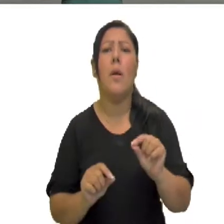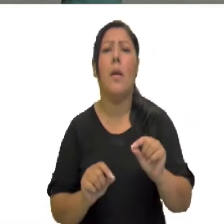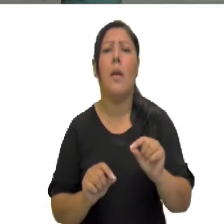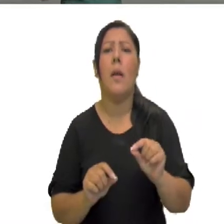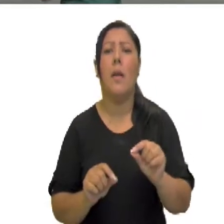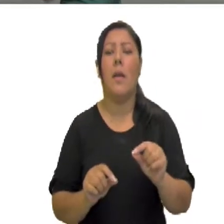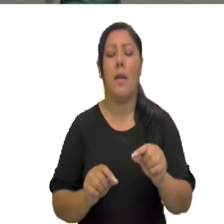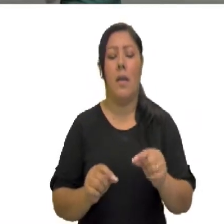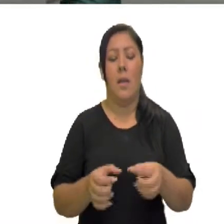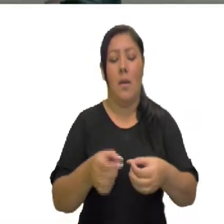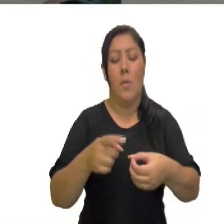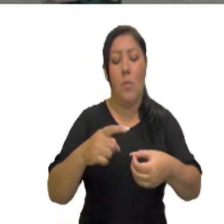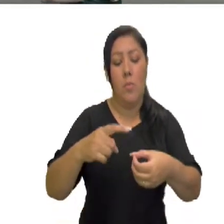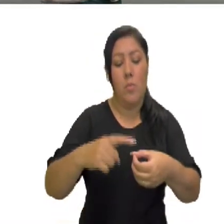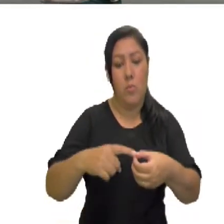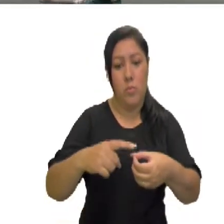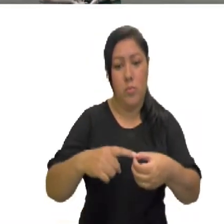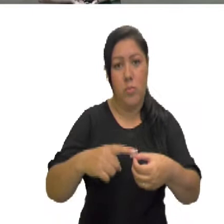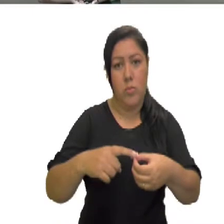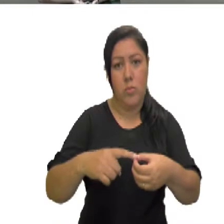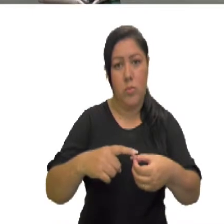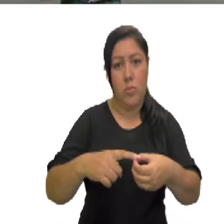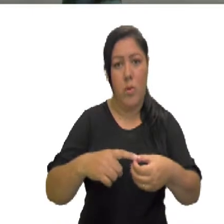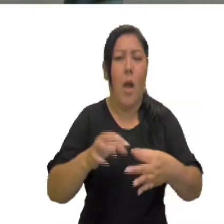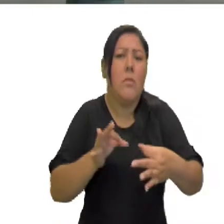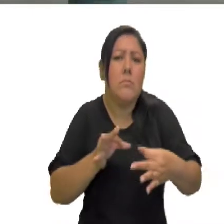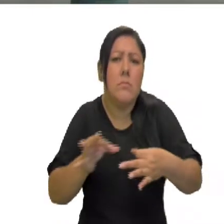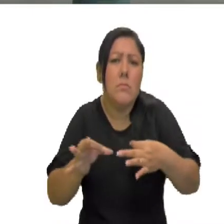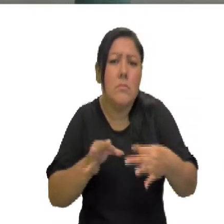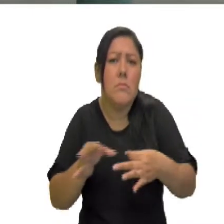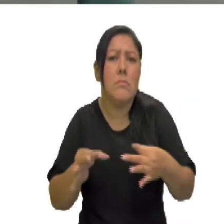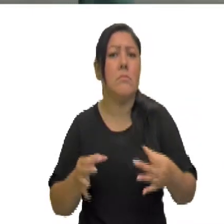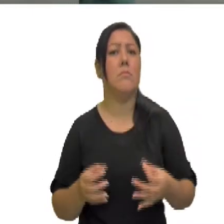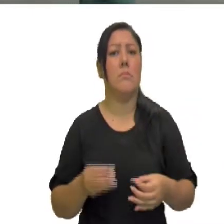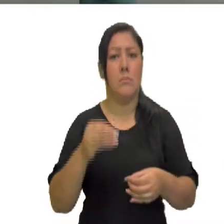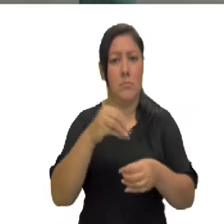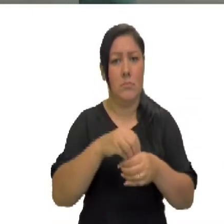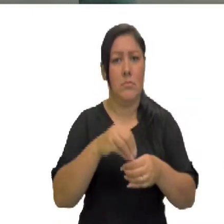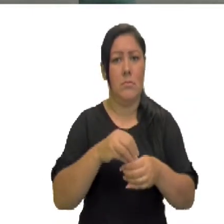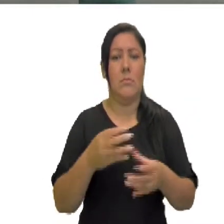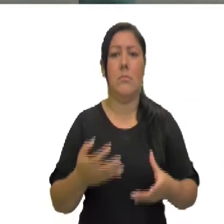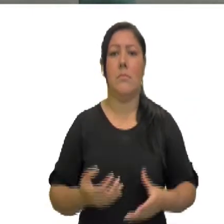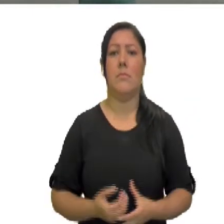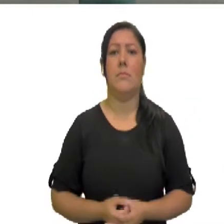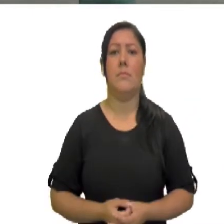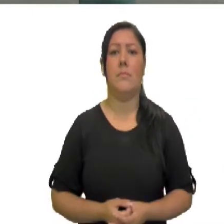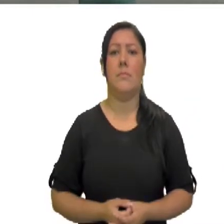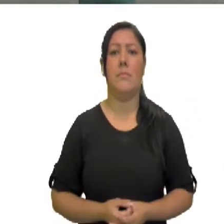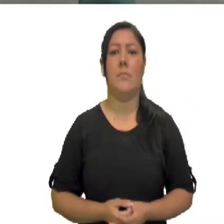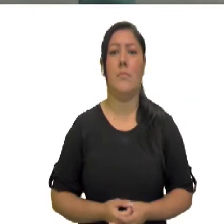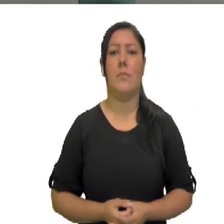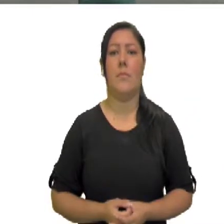núcleo bem organizado. Outra coisa, ele é um ser